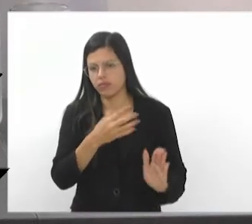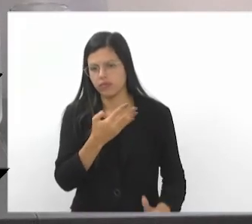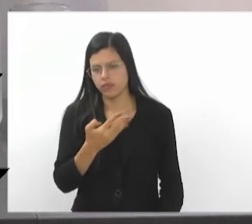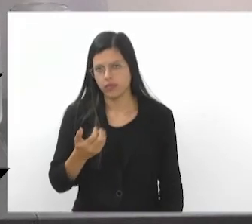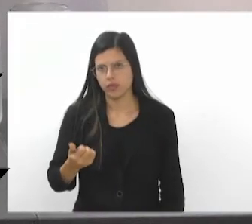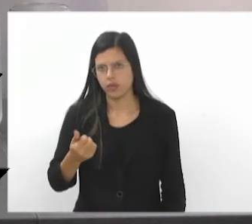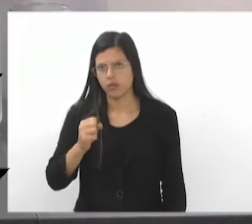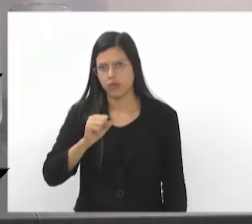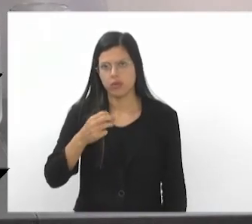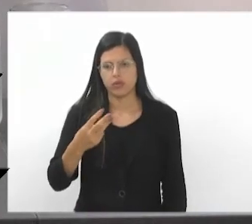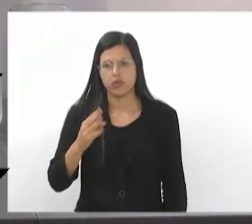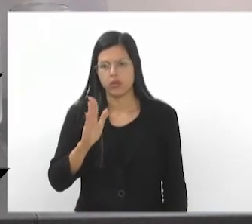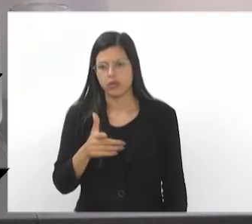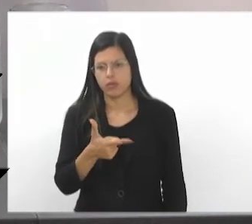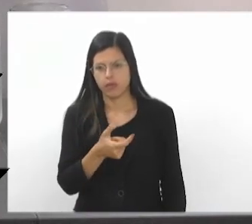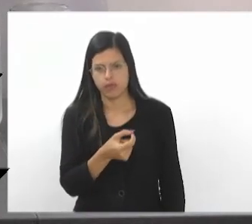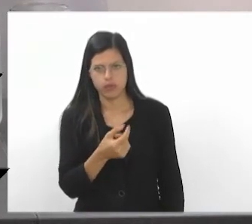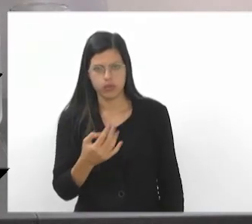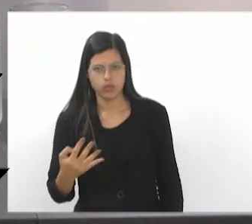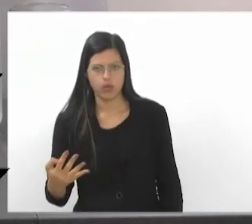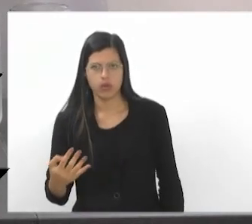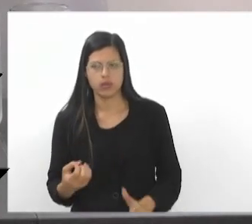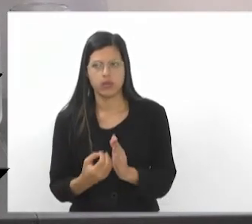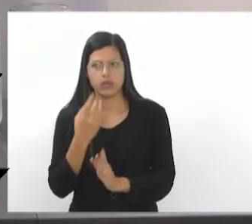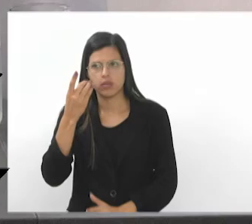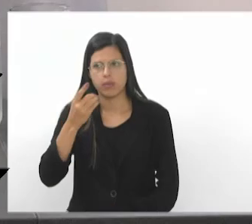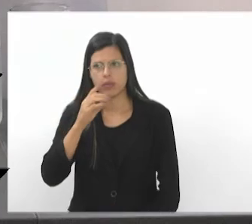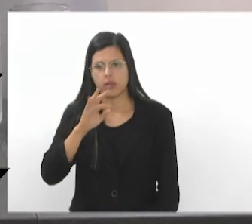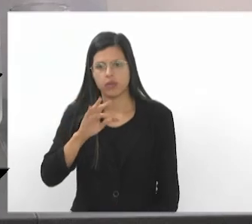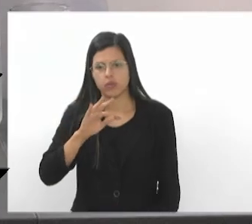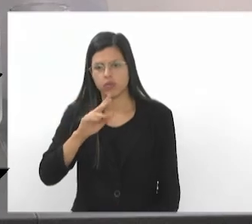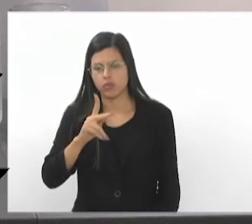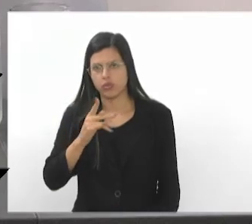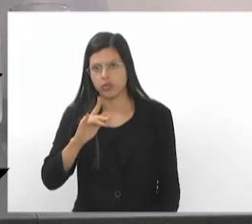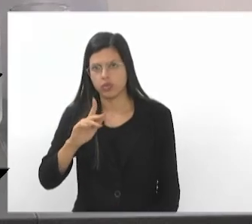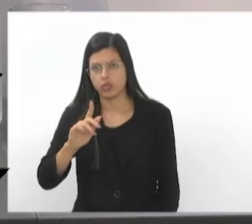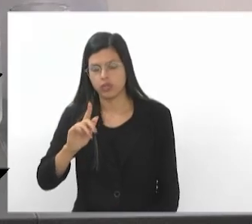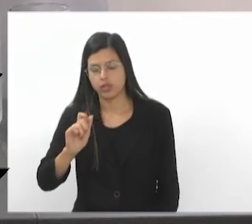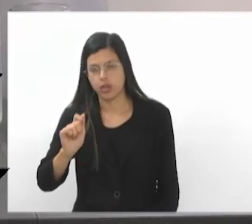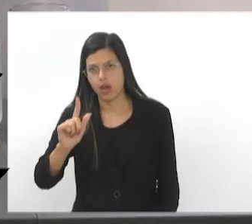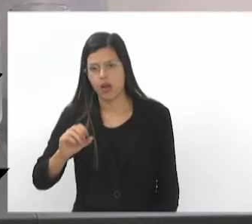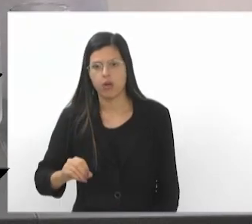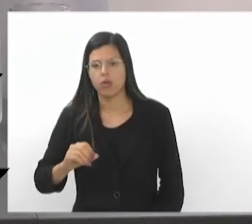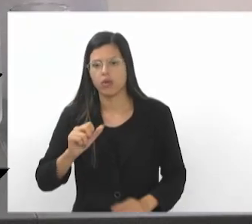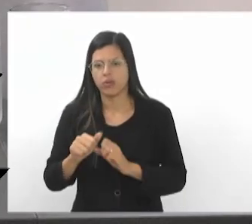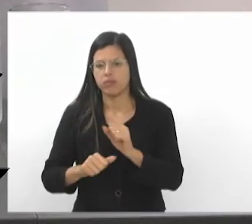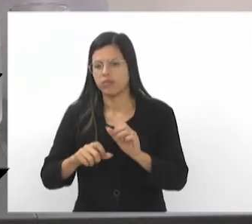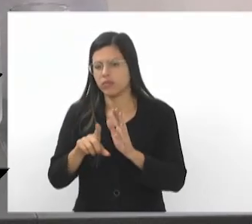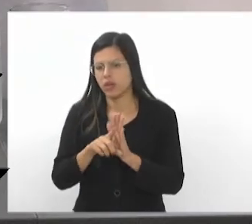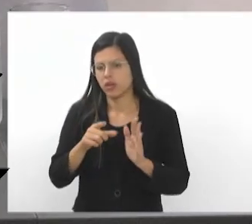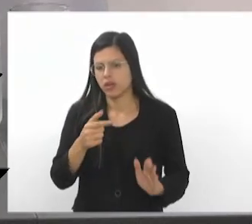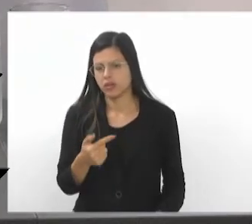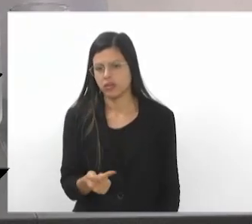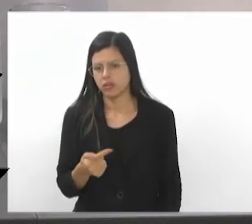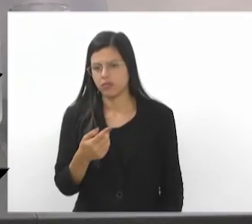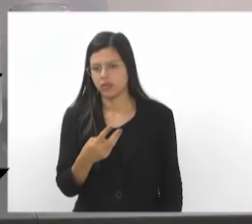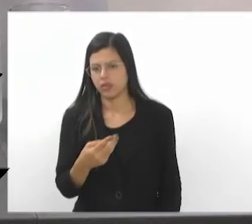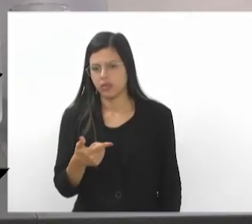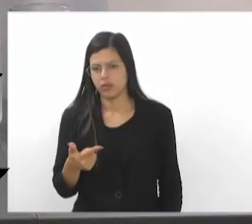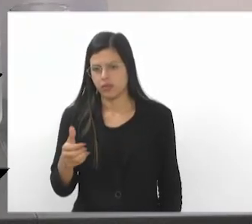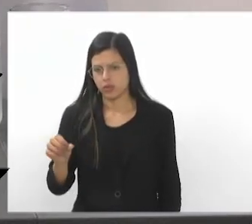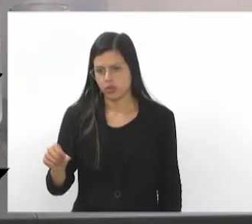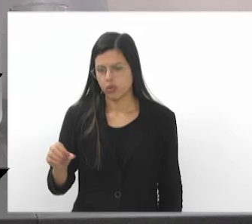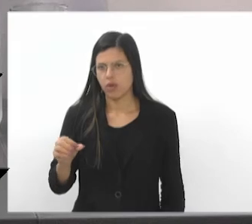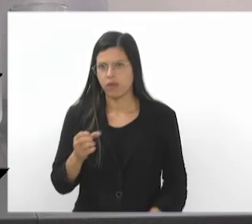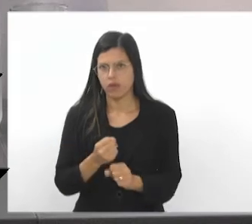4183 de 24, de autoria do deputado Thiago Gagliasso, que altera a lei 7.329, de 8 de julho de 16, que institui